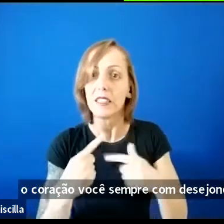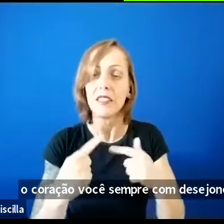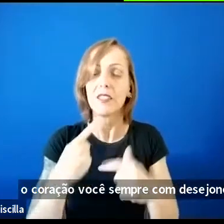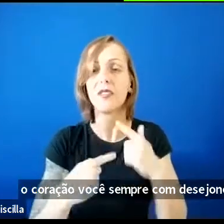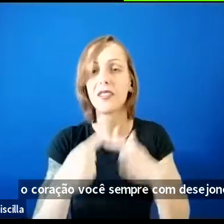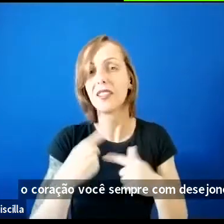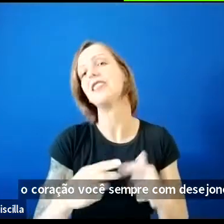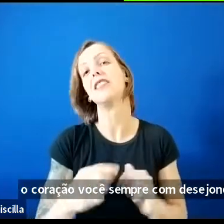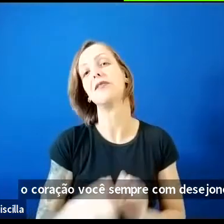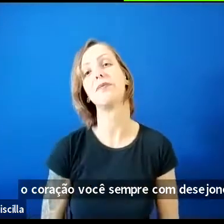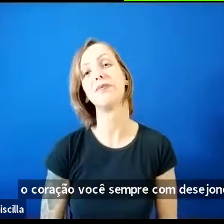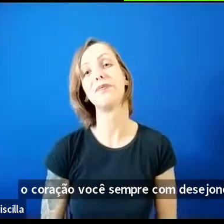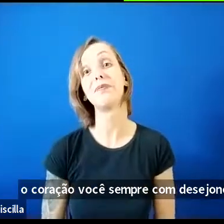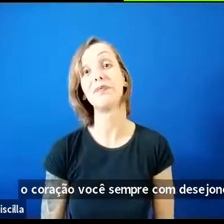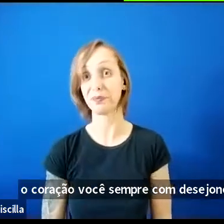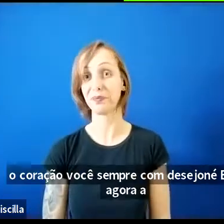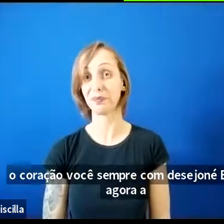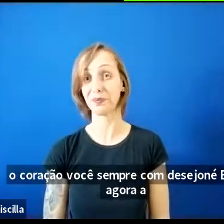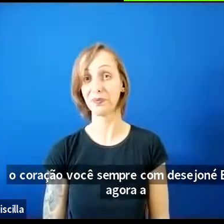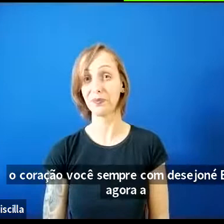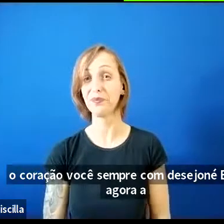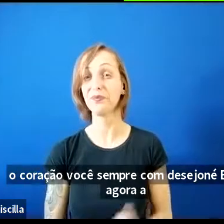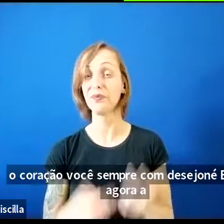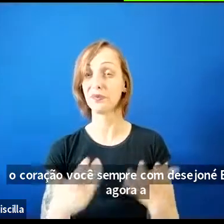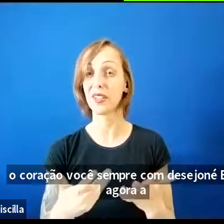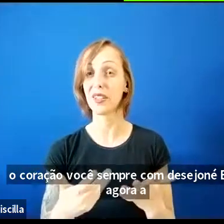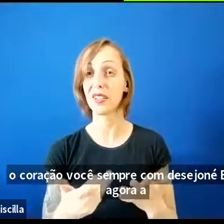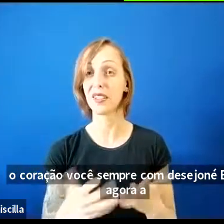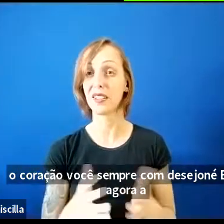se dá conta de que a gente está, sim,